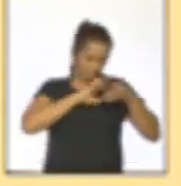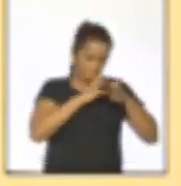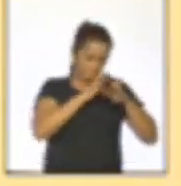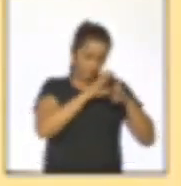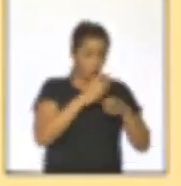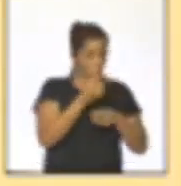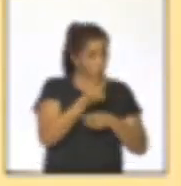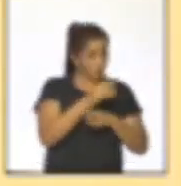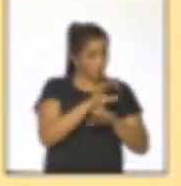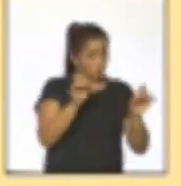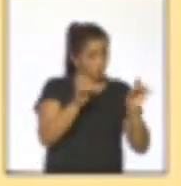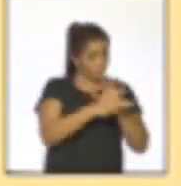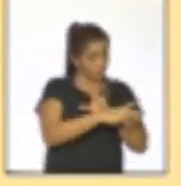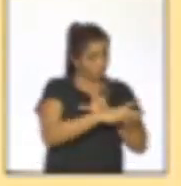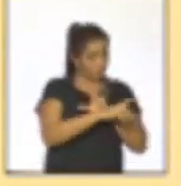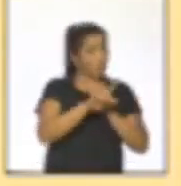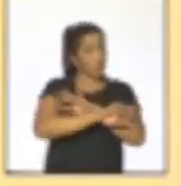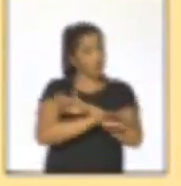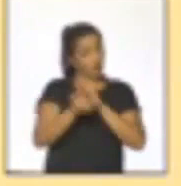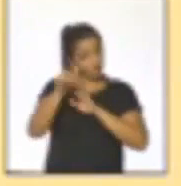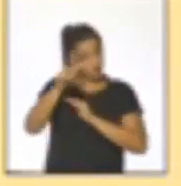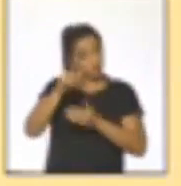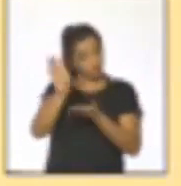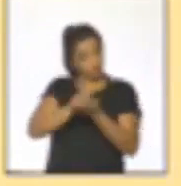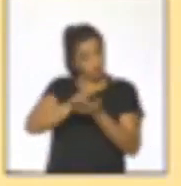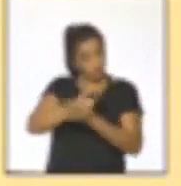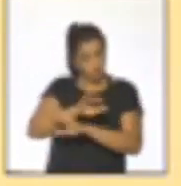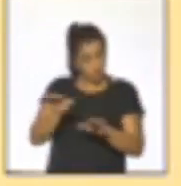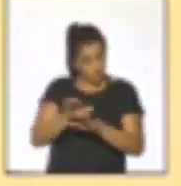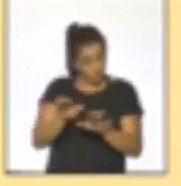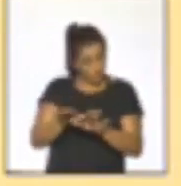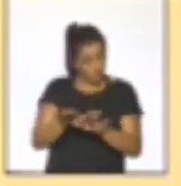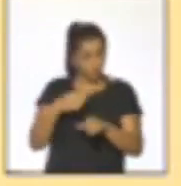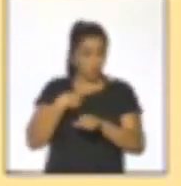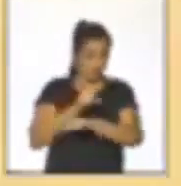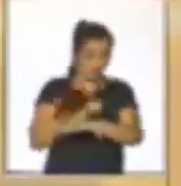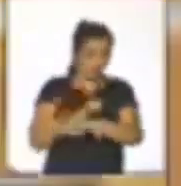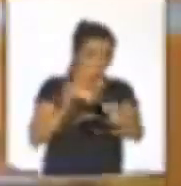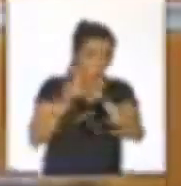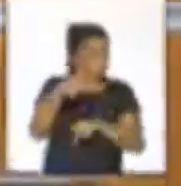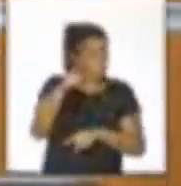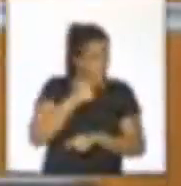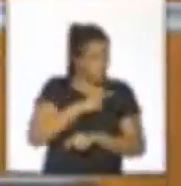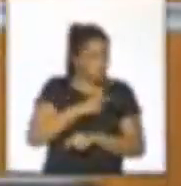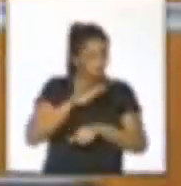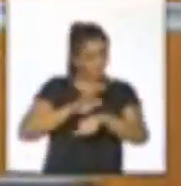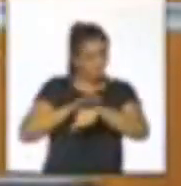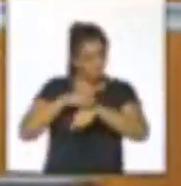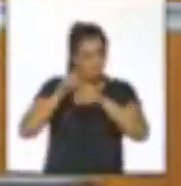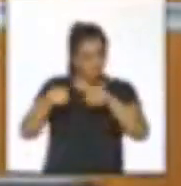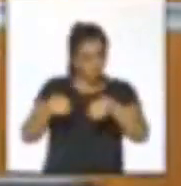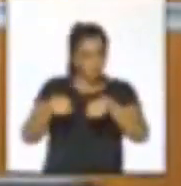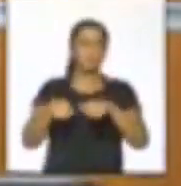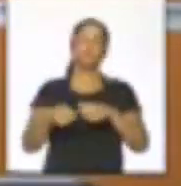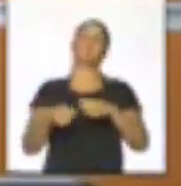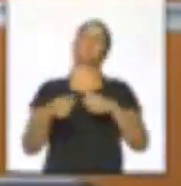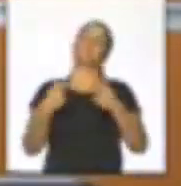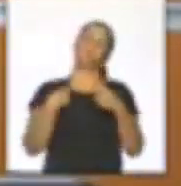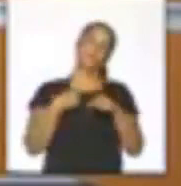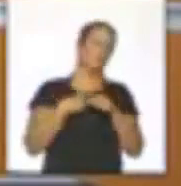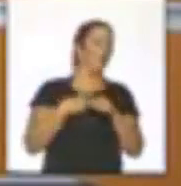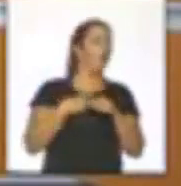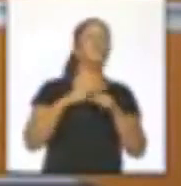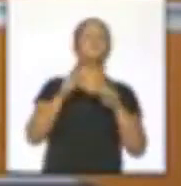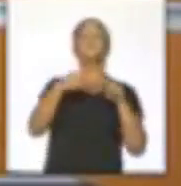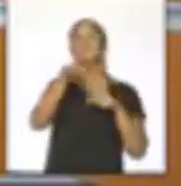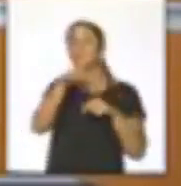Vamos ver se eu terminei. Acabei, vamos, espero que tenha dado tempo. Espero que tenha dado